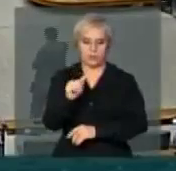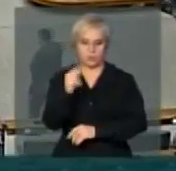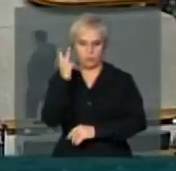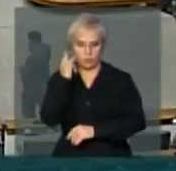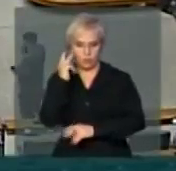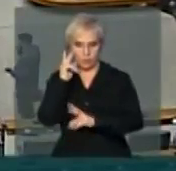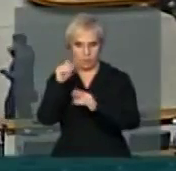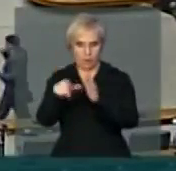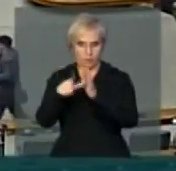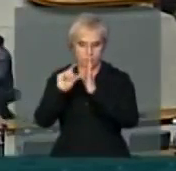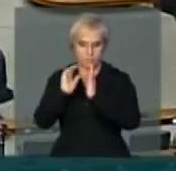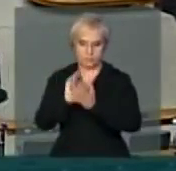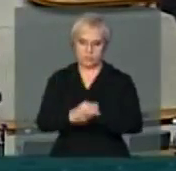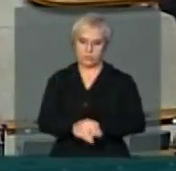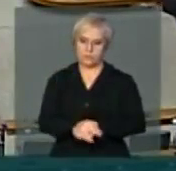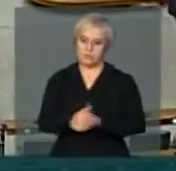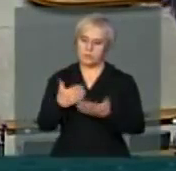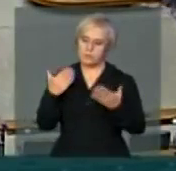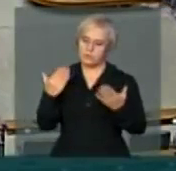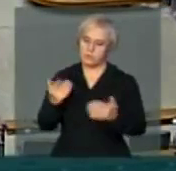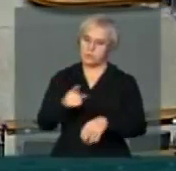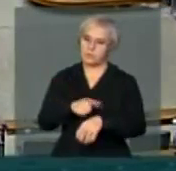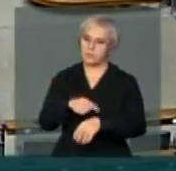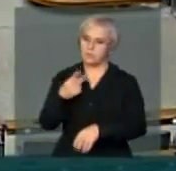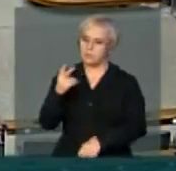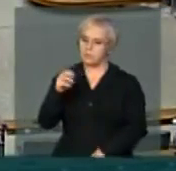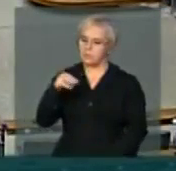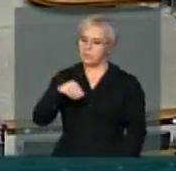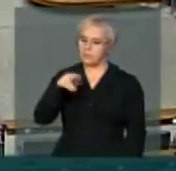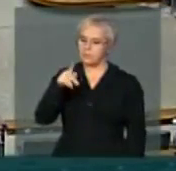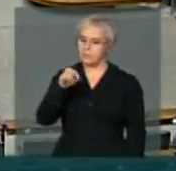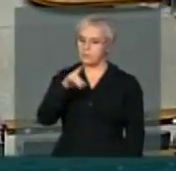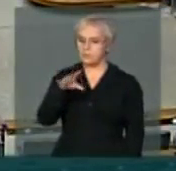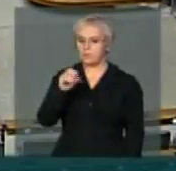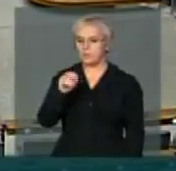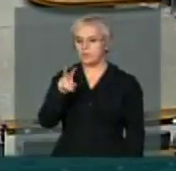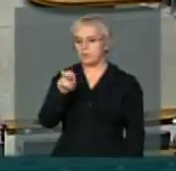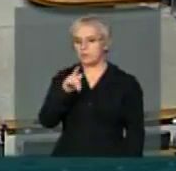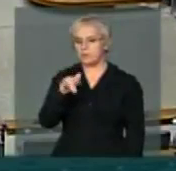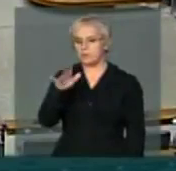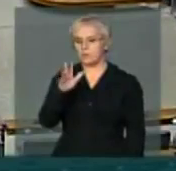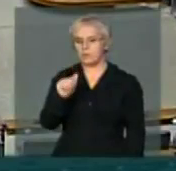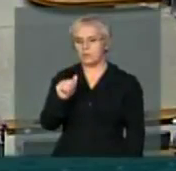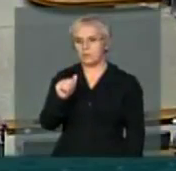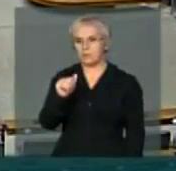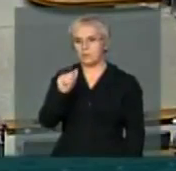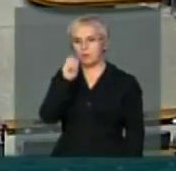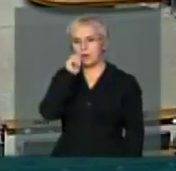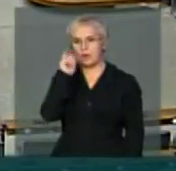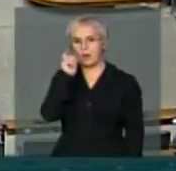O deputado Roberto Rosado. Com a palavra agora o grande expediente Pedro Vilela, PSDB de Alagoas.